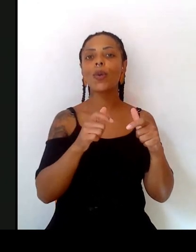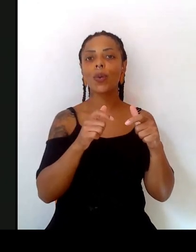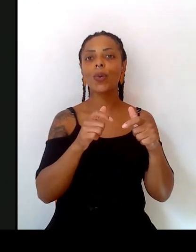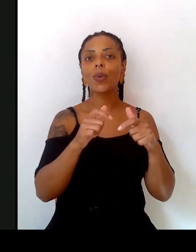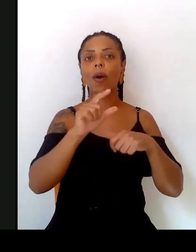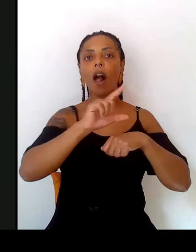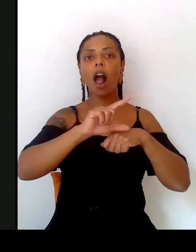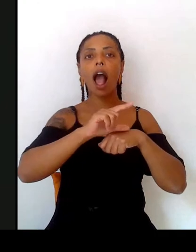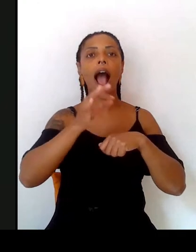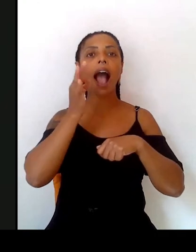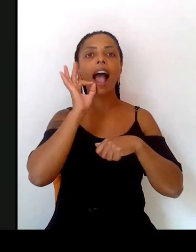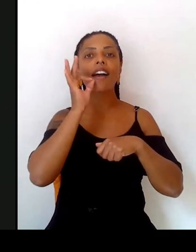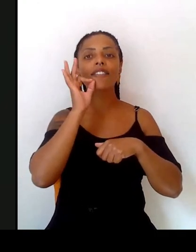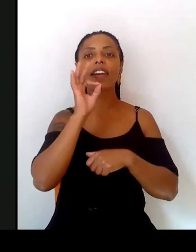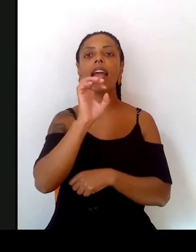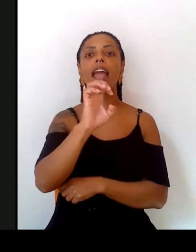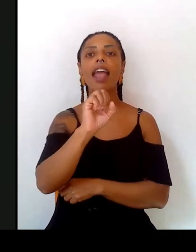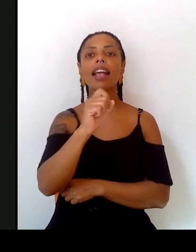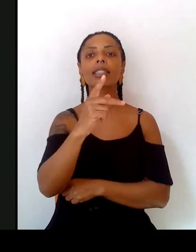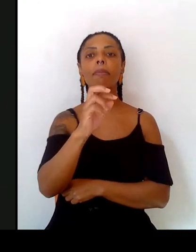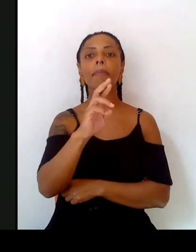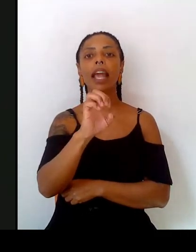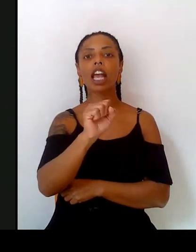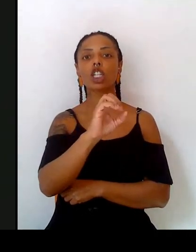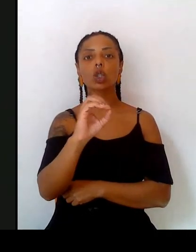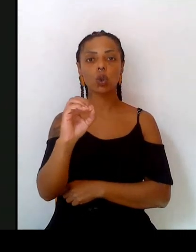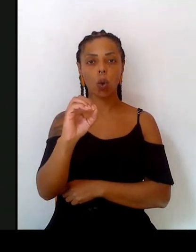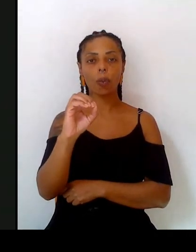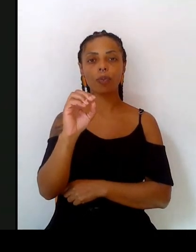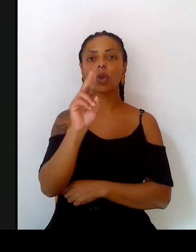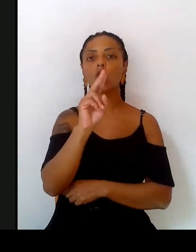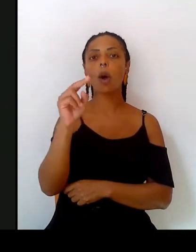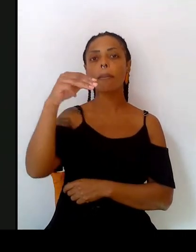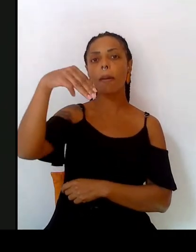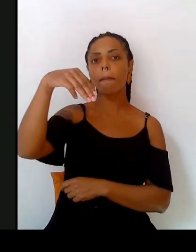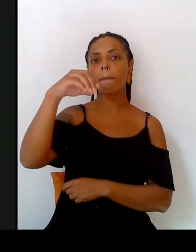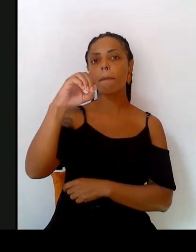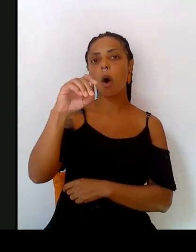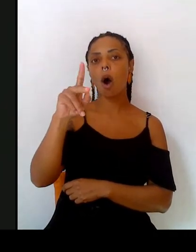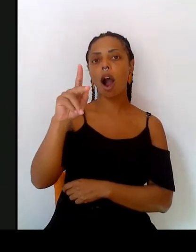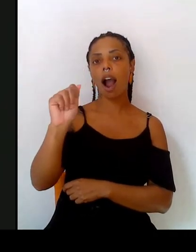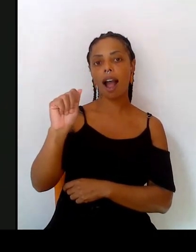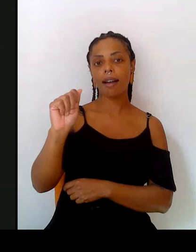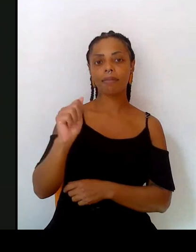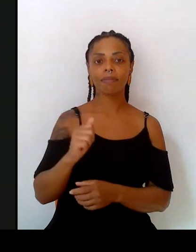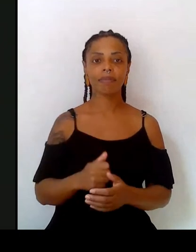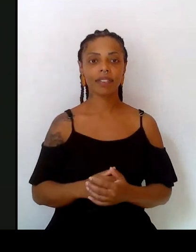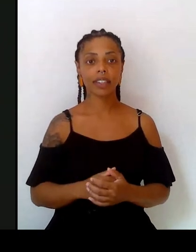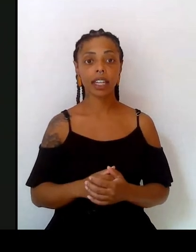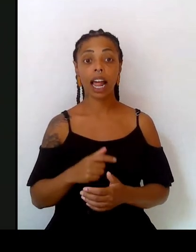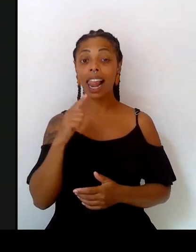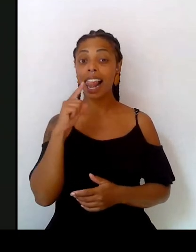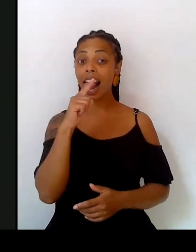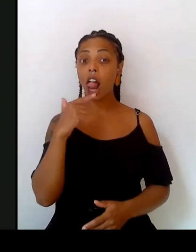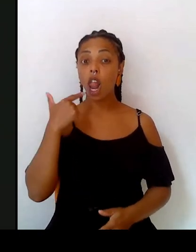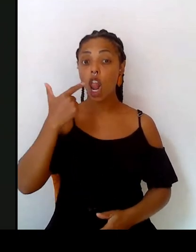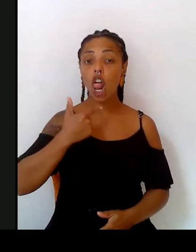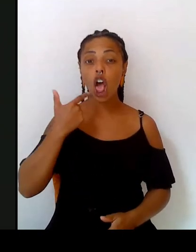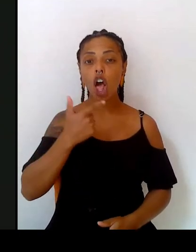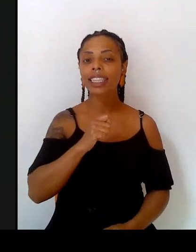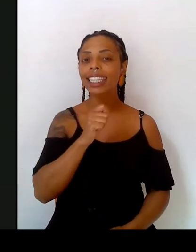expresso a cafeteria Mooca Londres ainda não estava passando